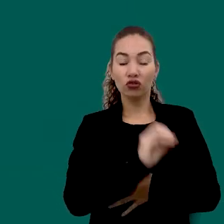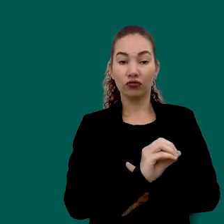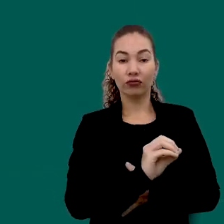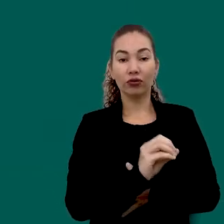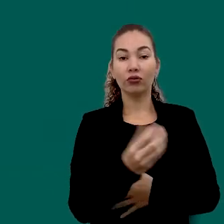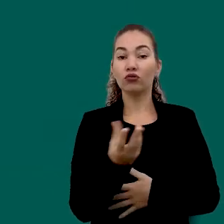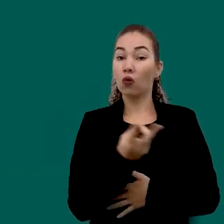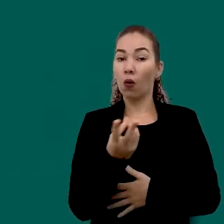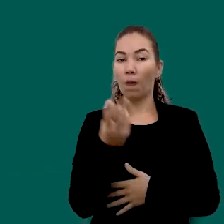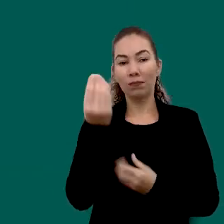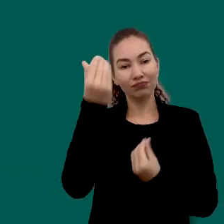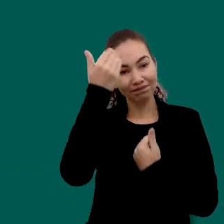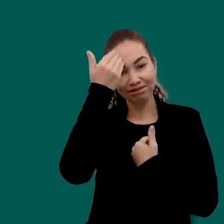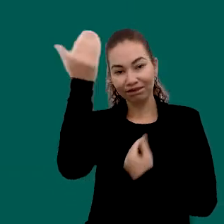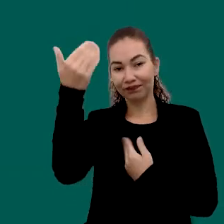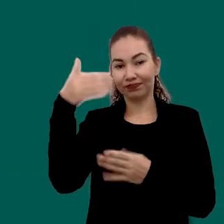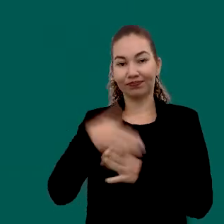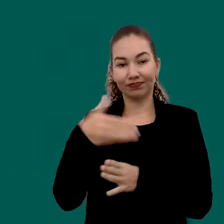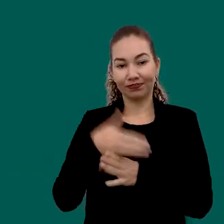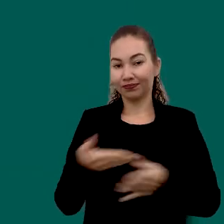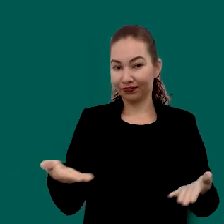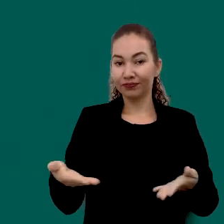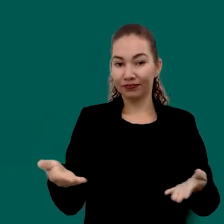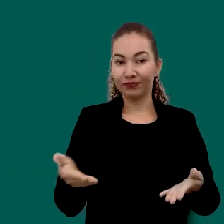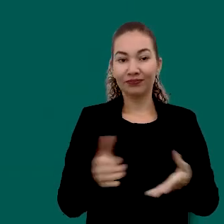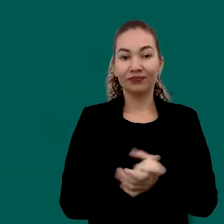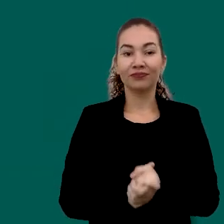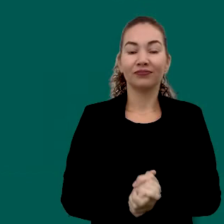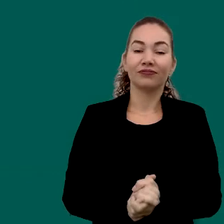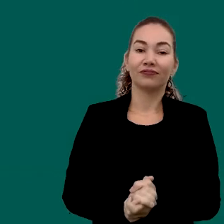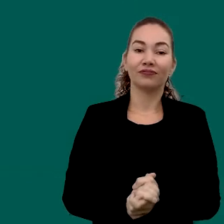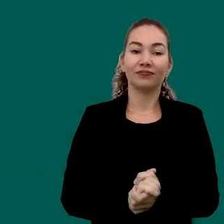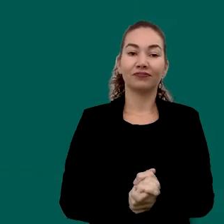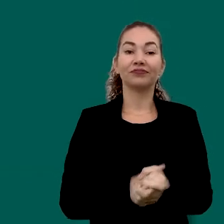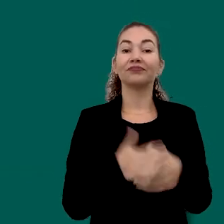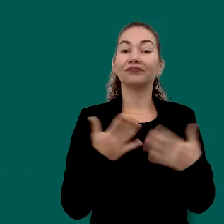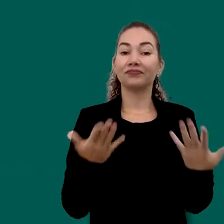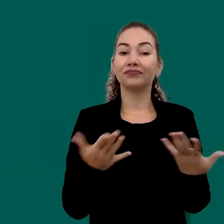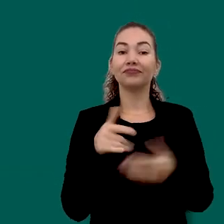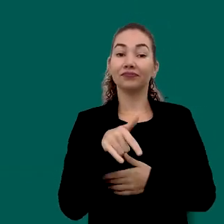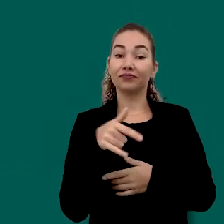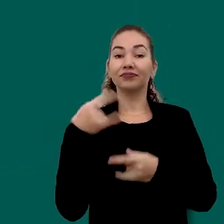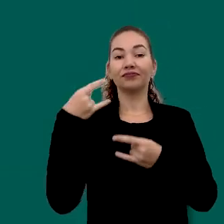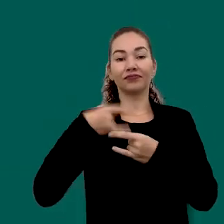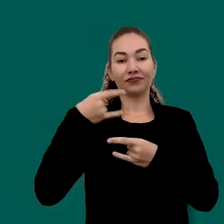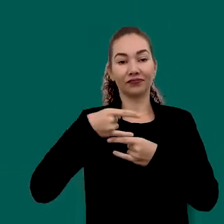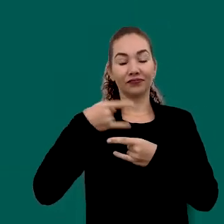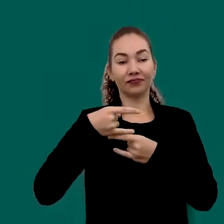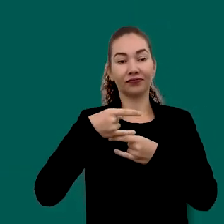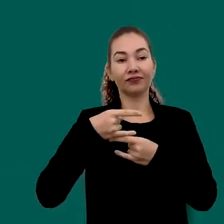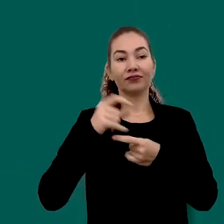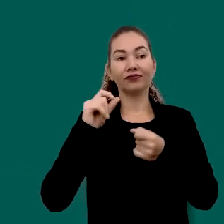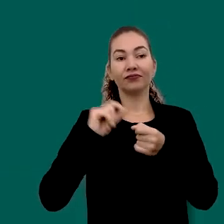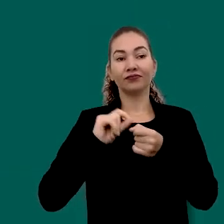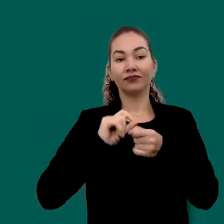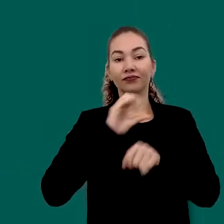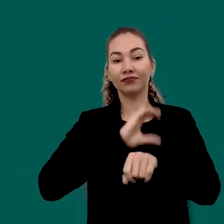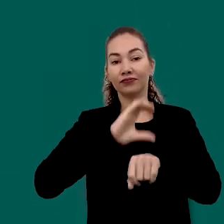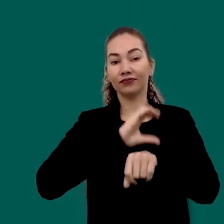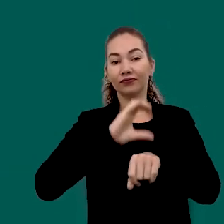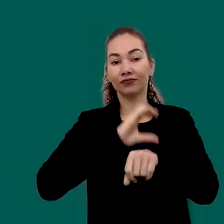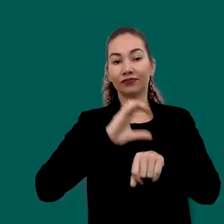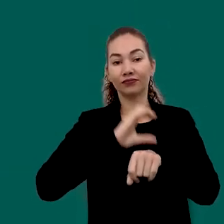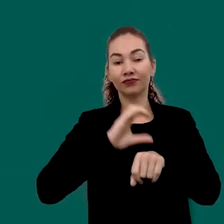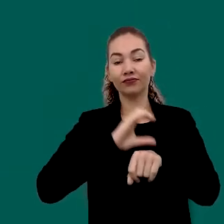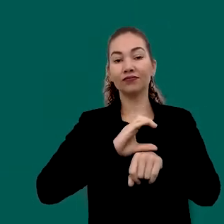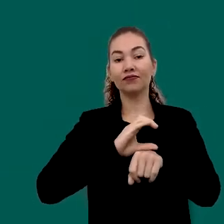muito obrigado pela presença aí, muito obrigado pela disponibilidade. Essa é uma live sendo promovida pelo curso de